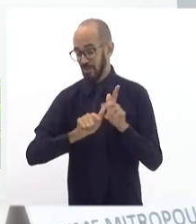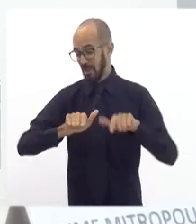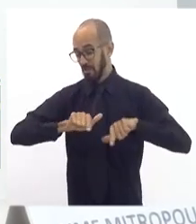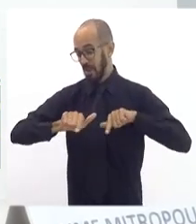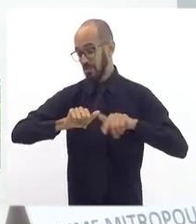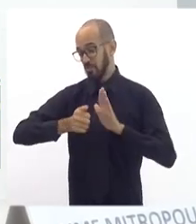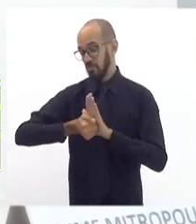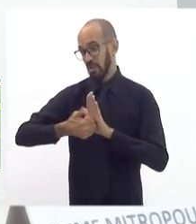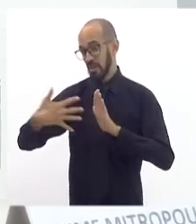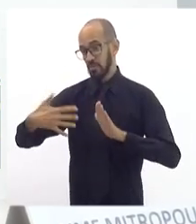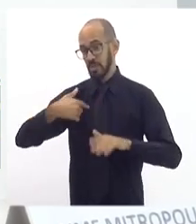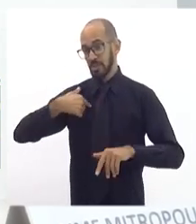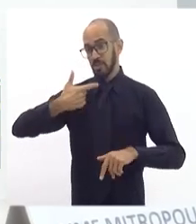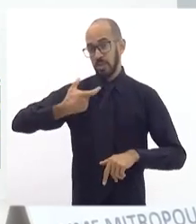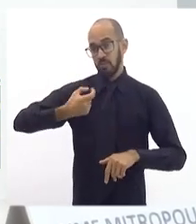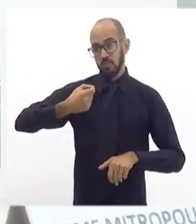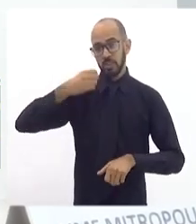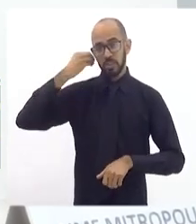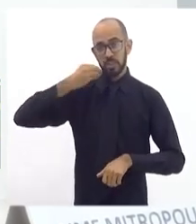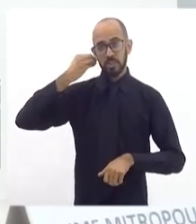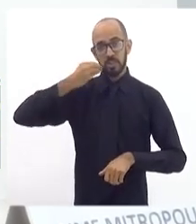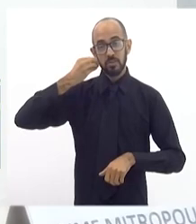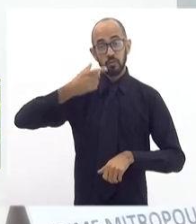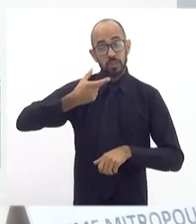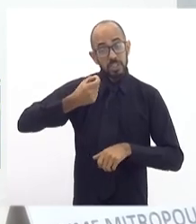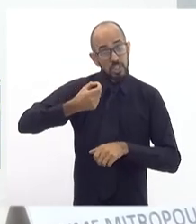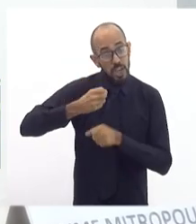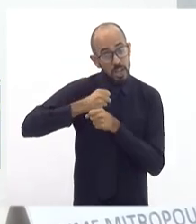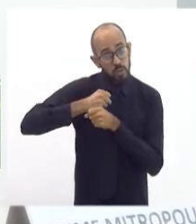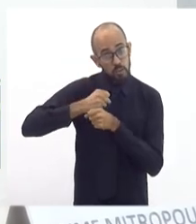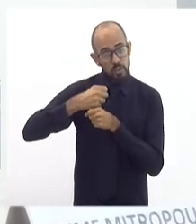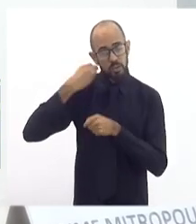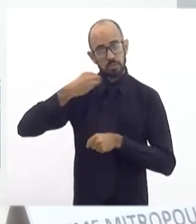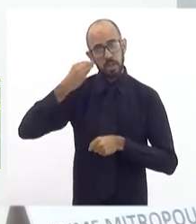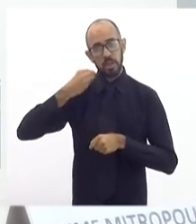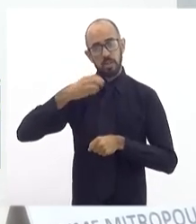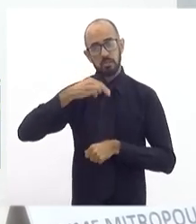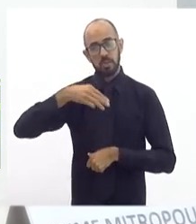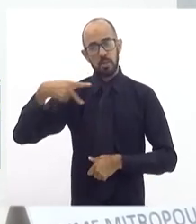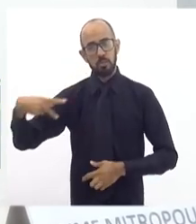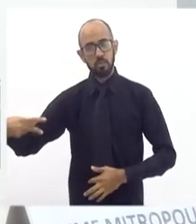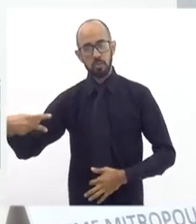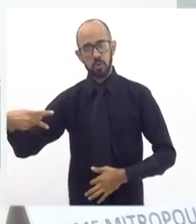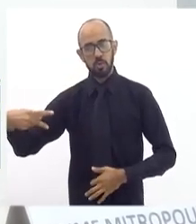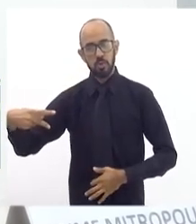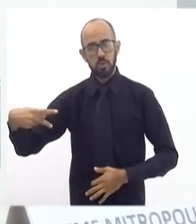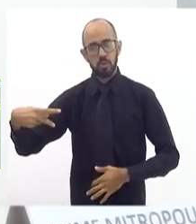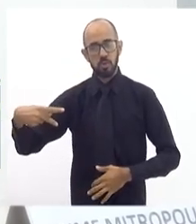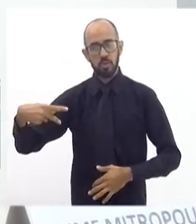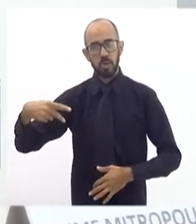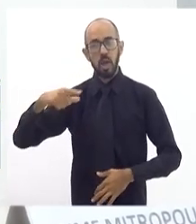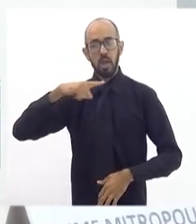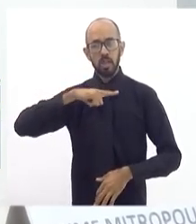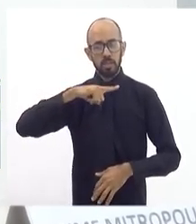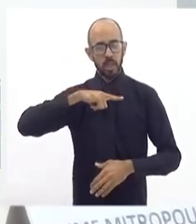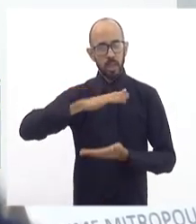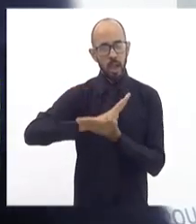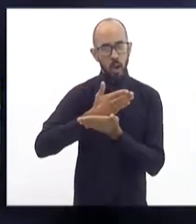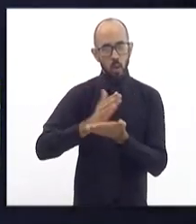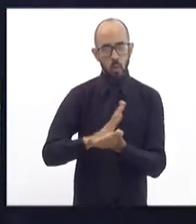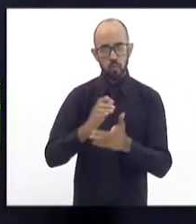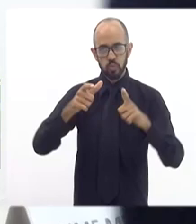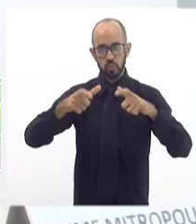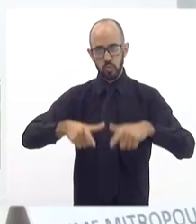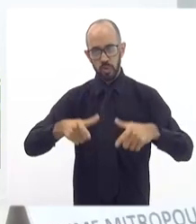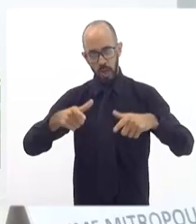20 anos de Ministério Público alguma experiência na área ambiental temos alguns julgados que nós conseguimos